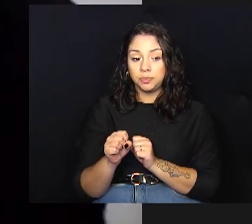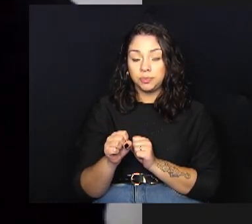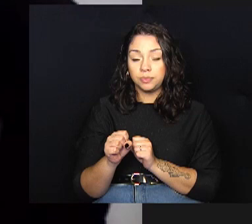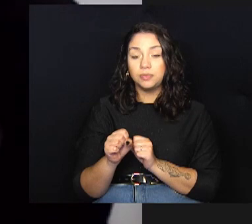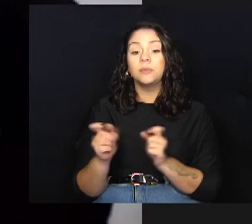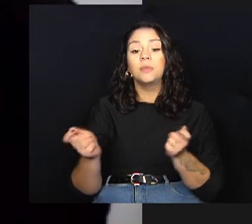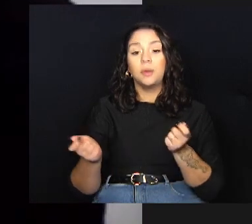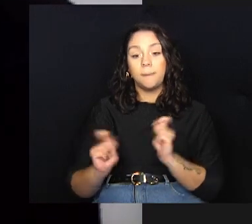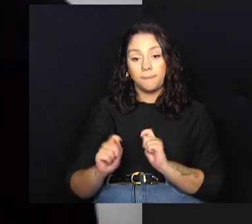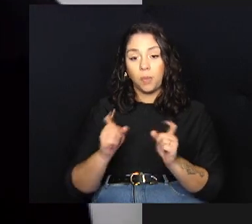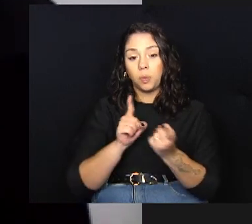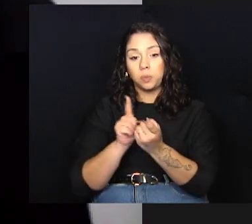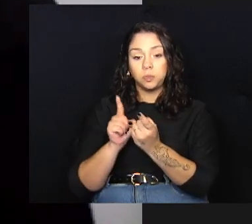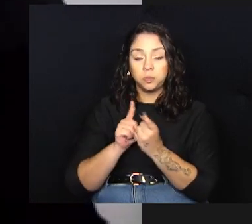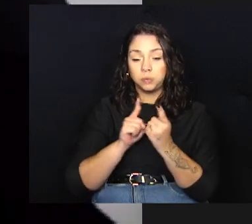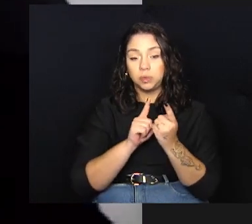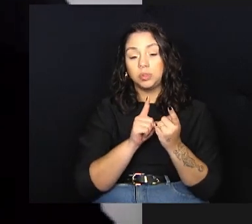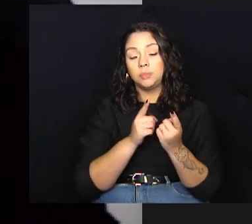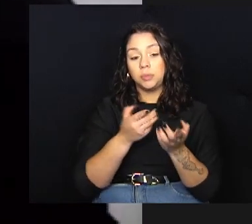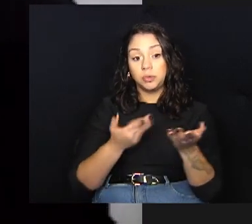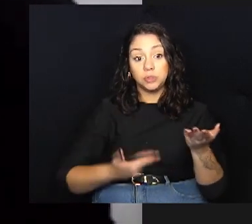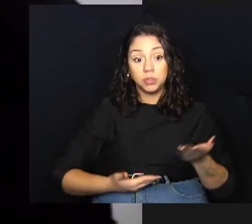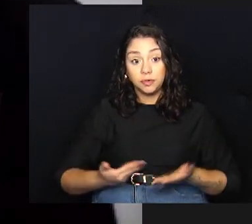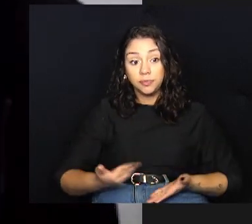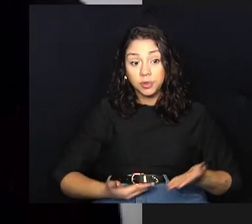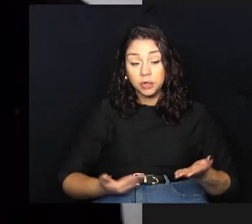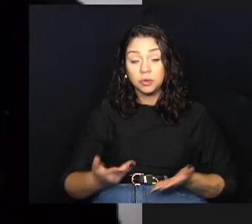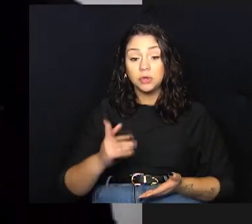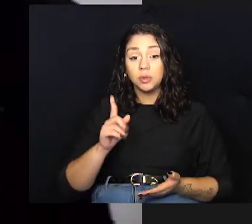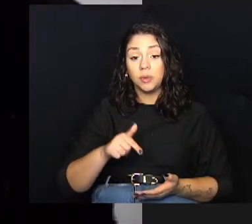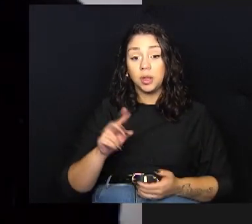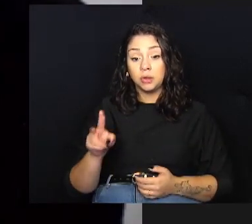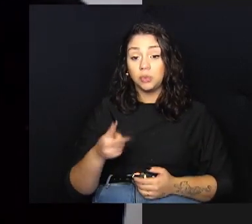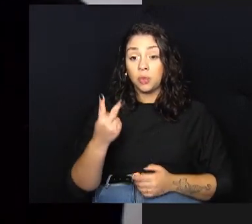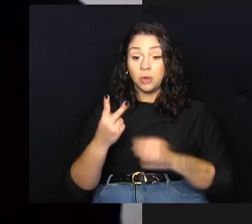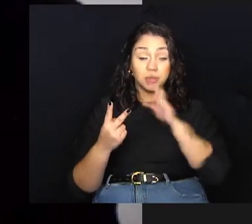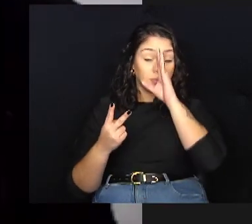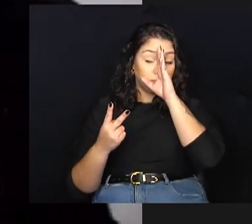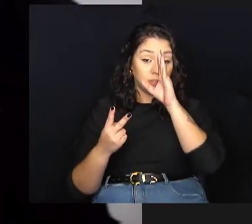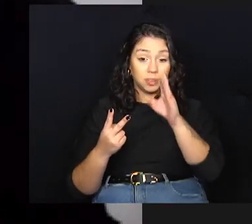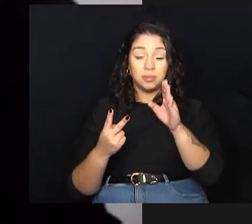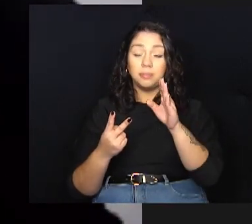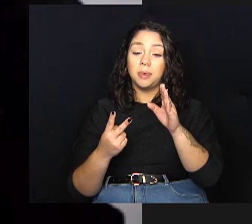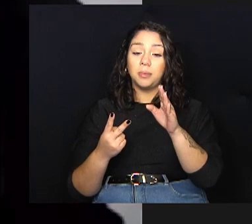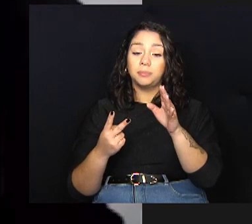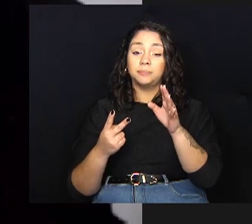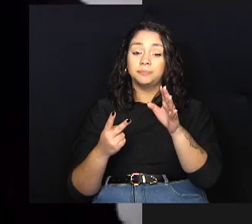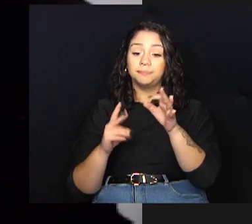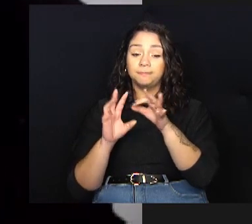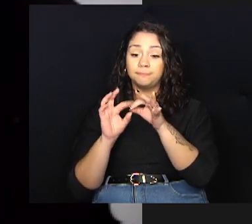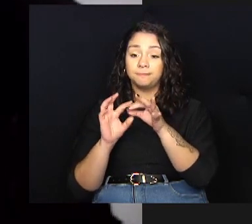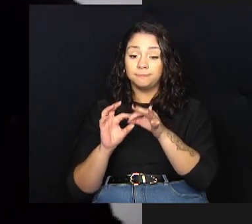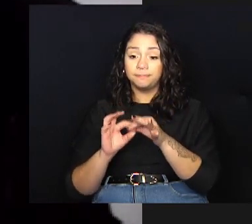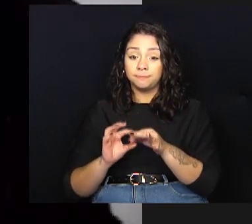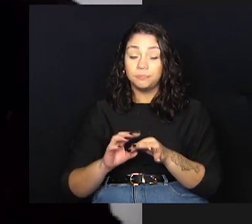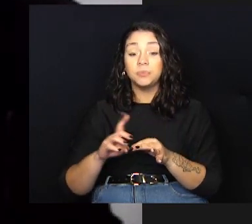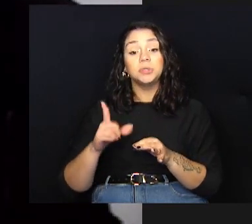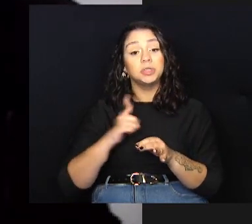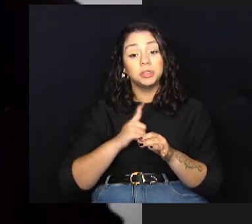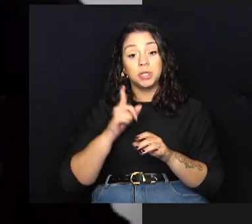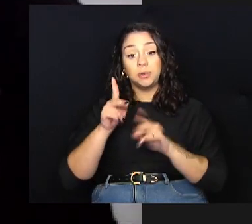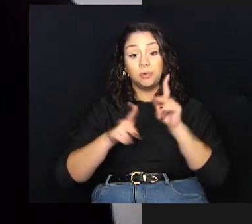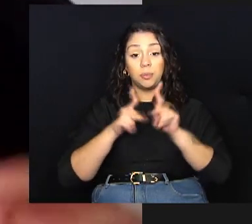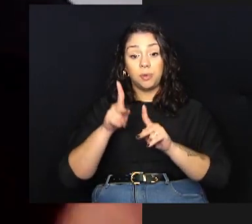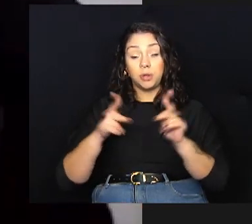de atendimento pelo serviços né então são esses dois grandes conjuntos aí de elementos que atraem população